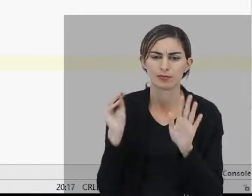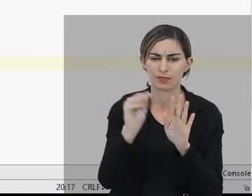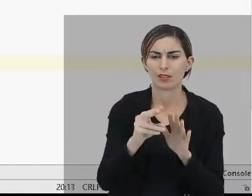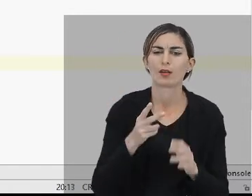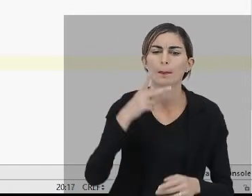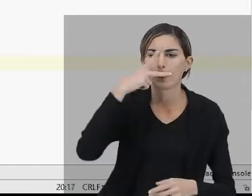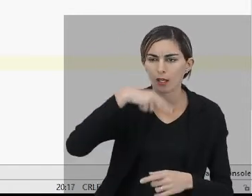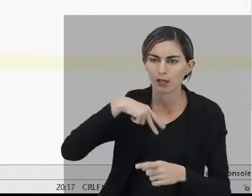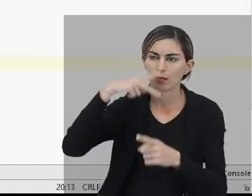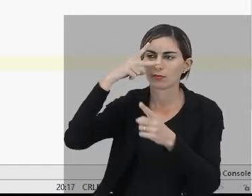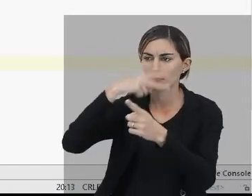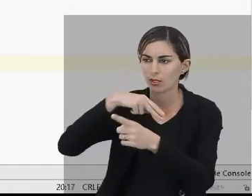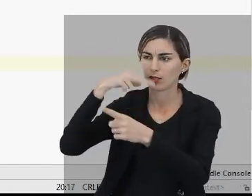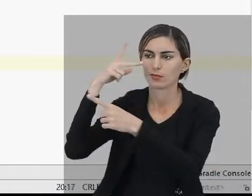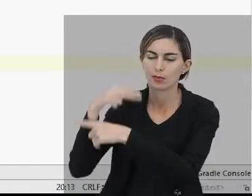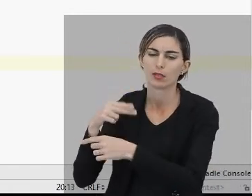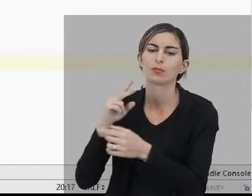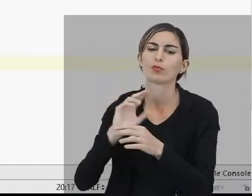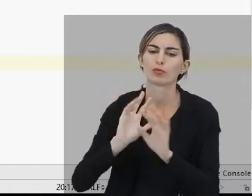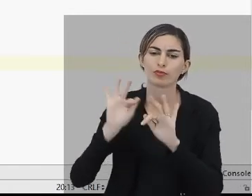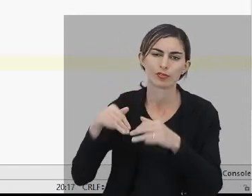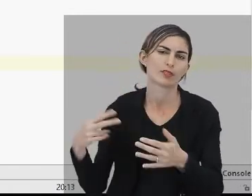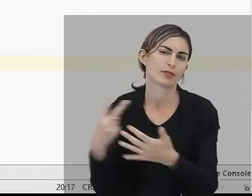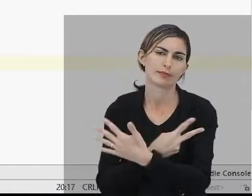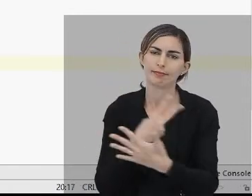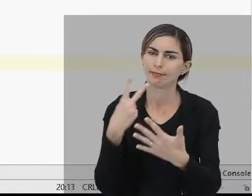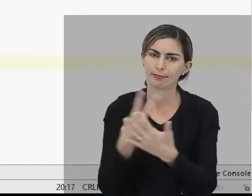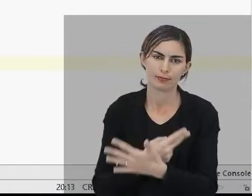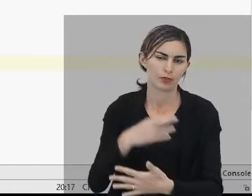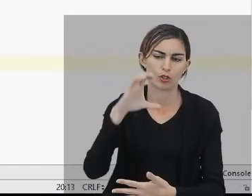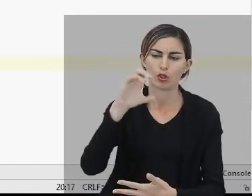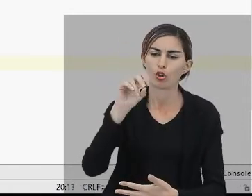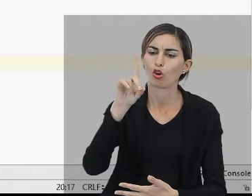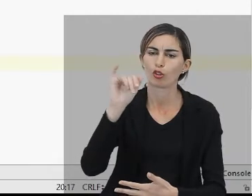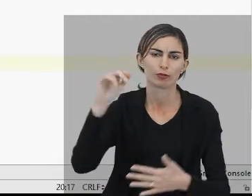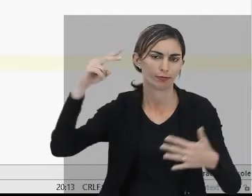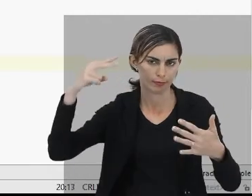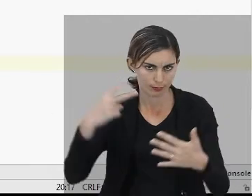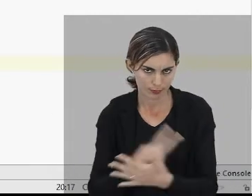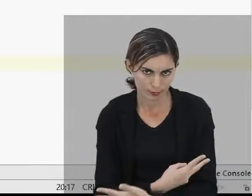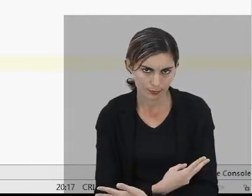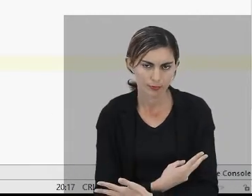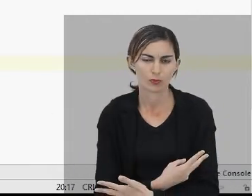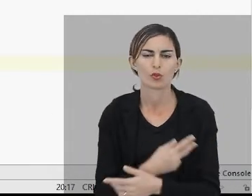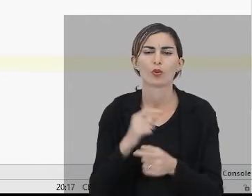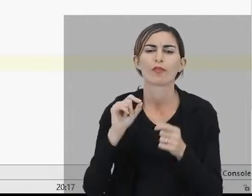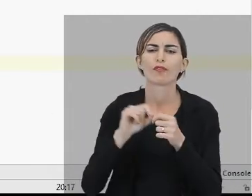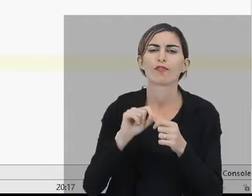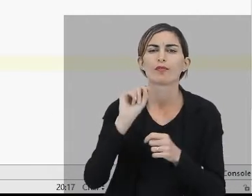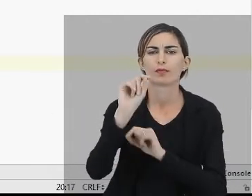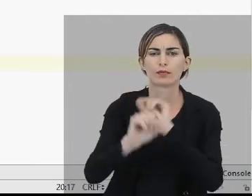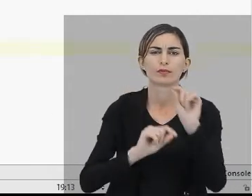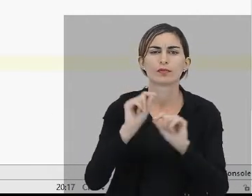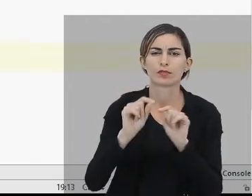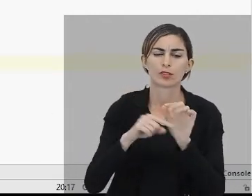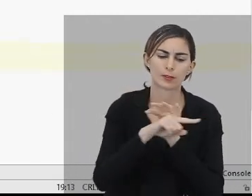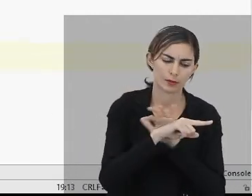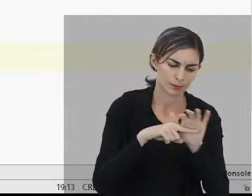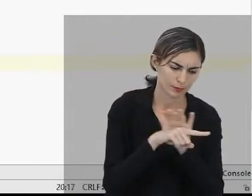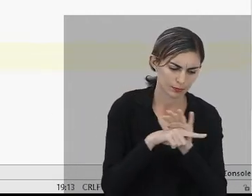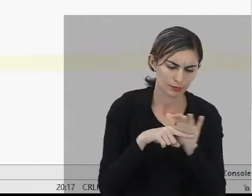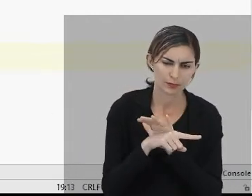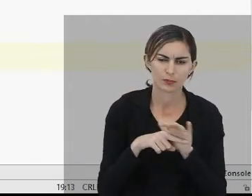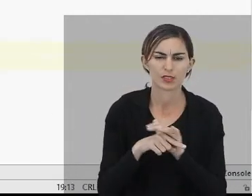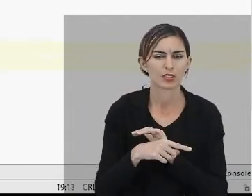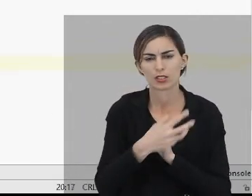ficar infinito e aí vai dar erro. Então, se o seu código deu um erro, a primeira coisa que você faça é